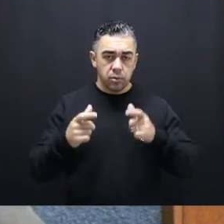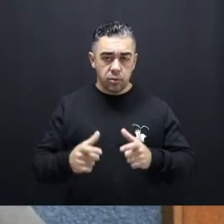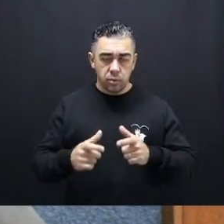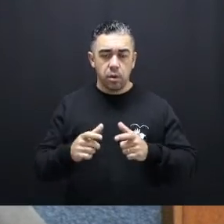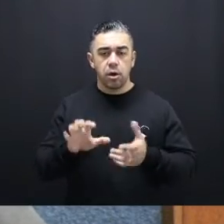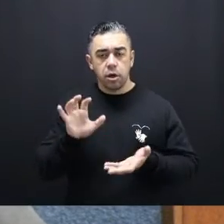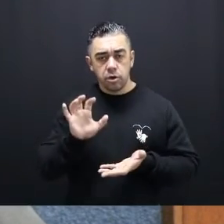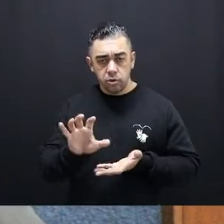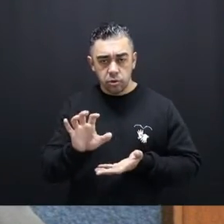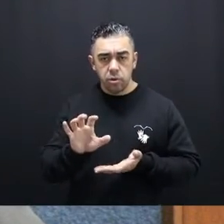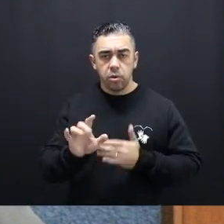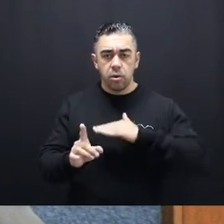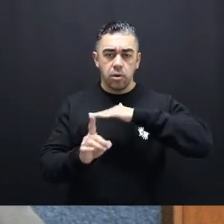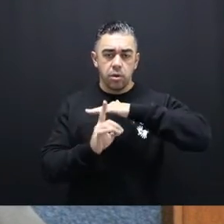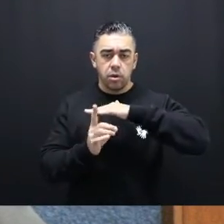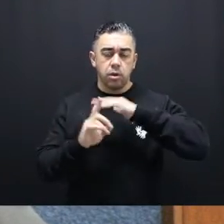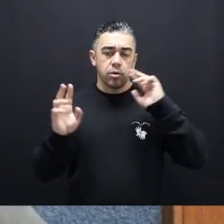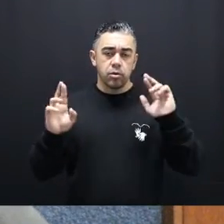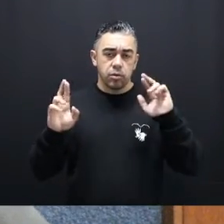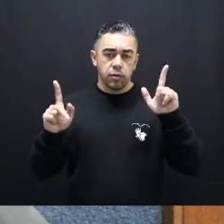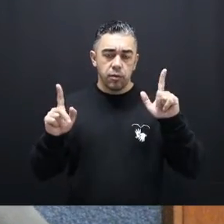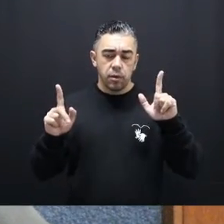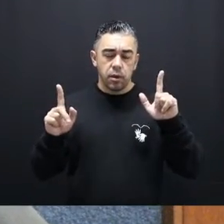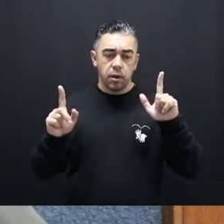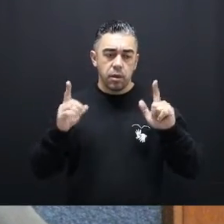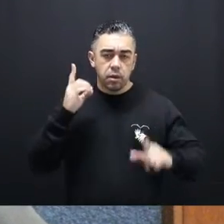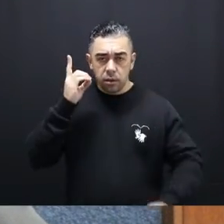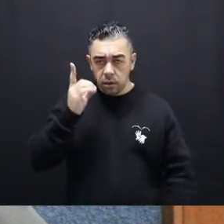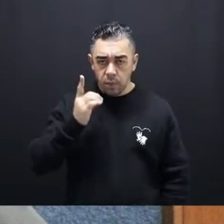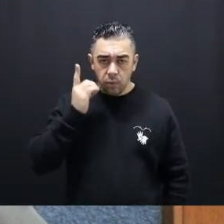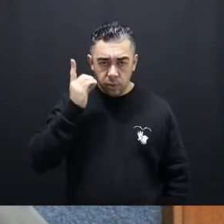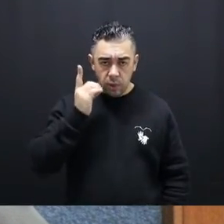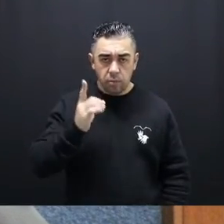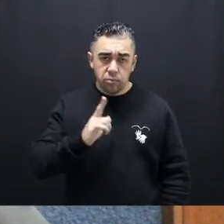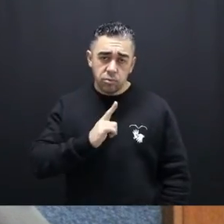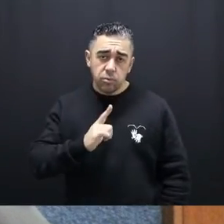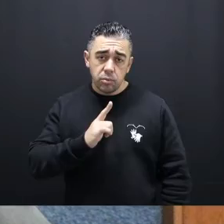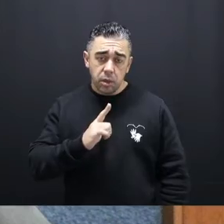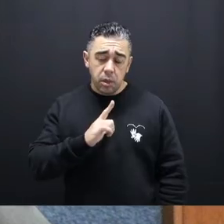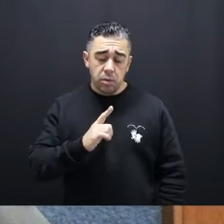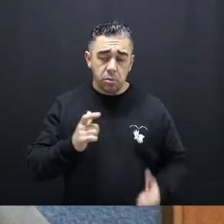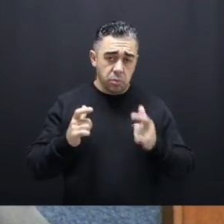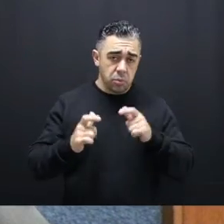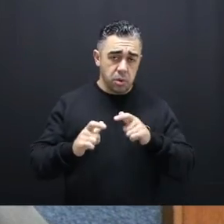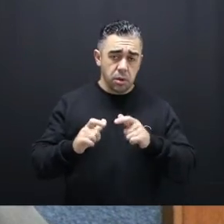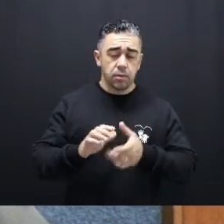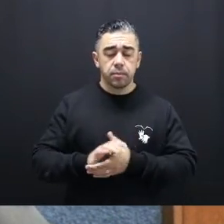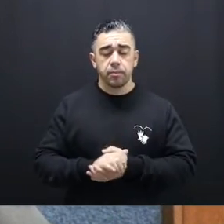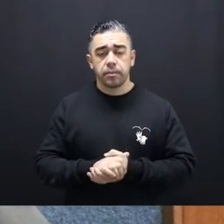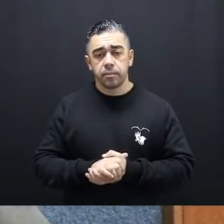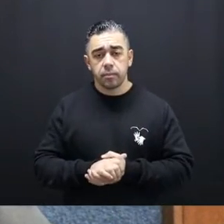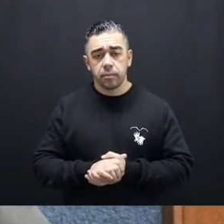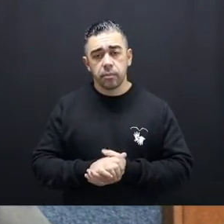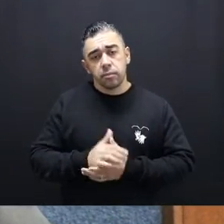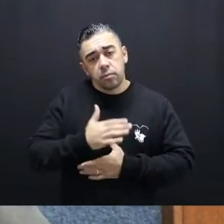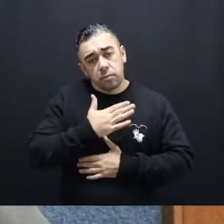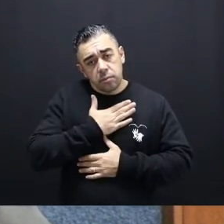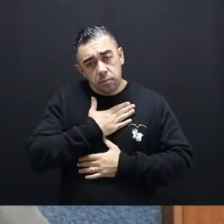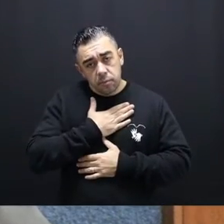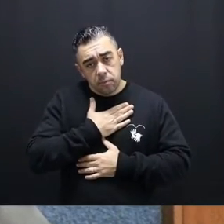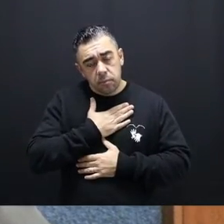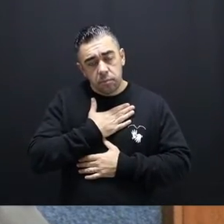Diferentemente de deputado Eu costumo ter né e o meu exemplo Serviu